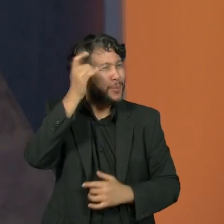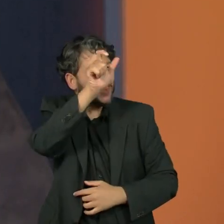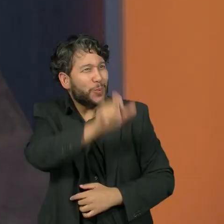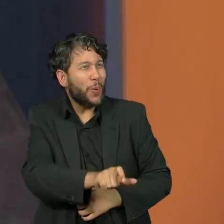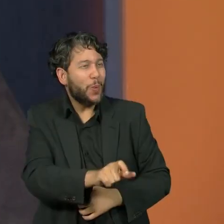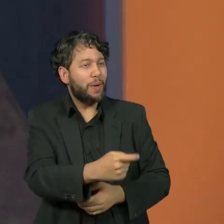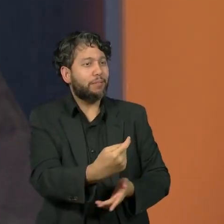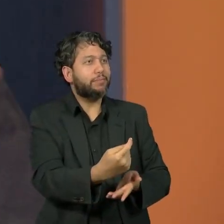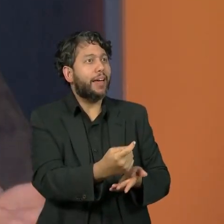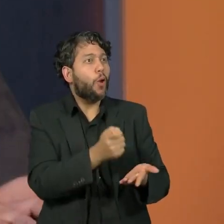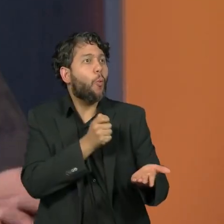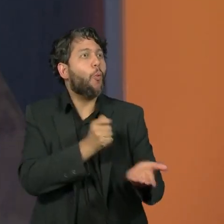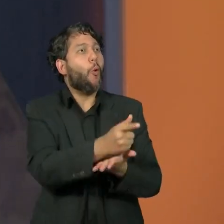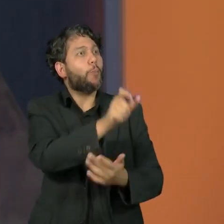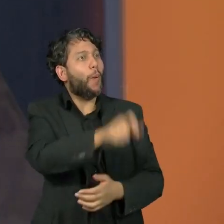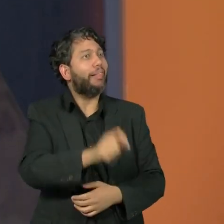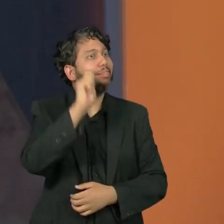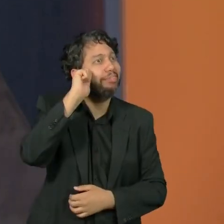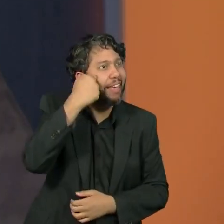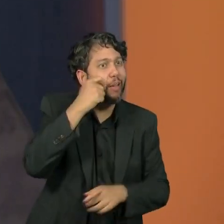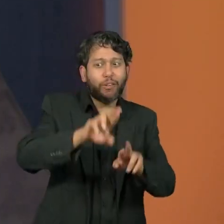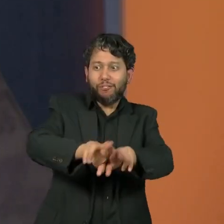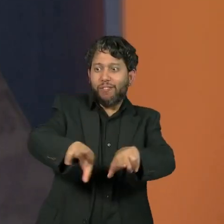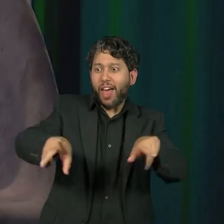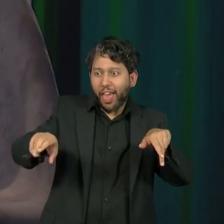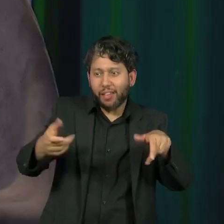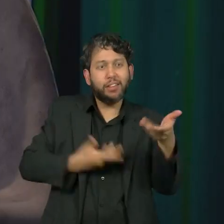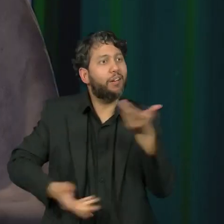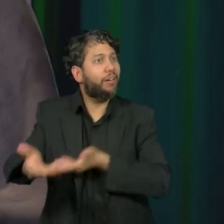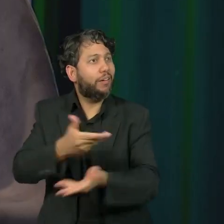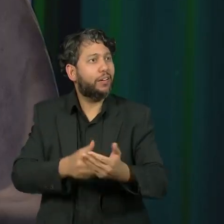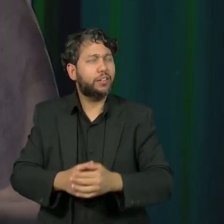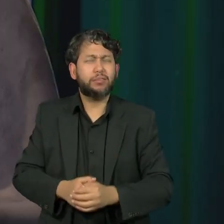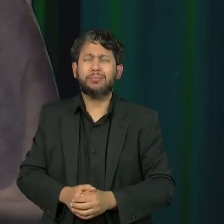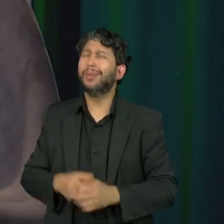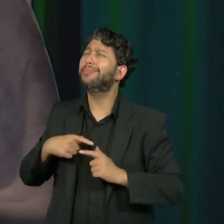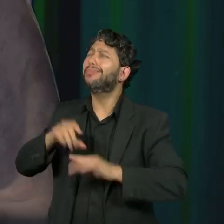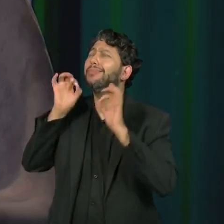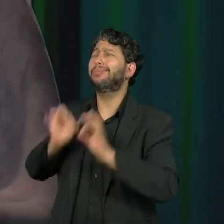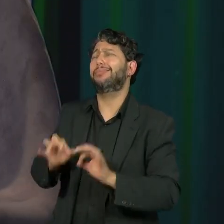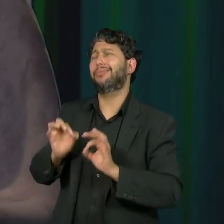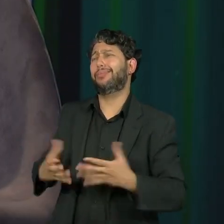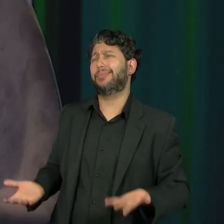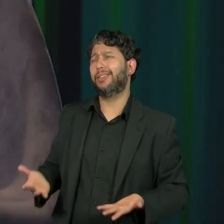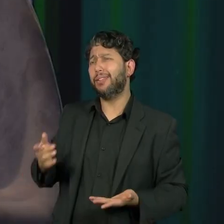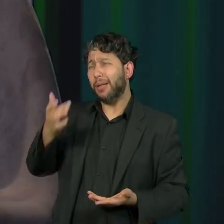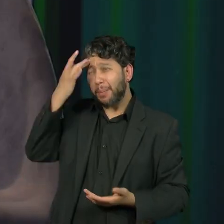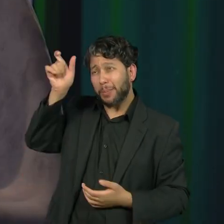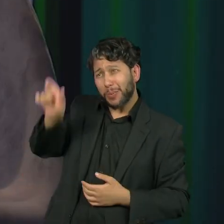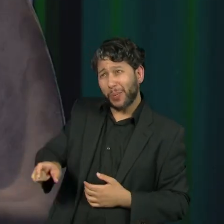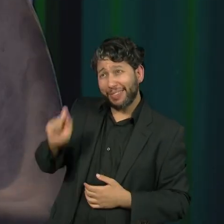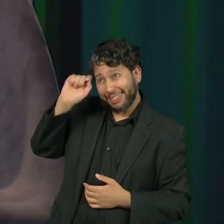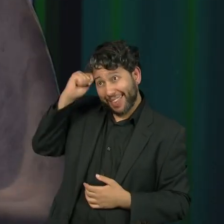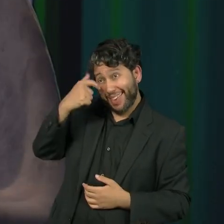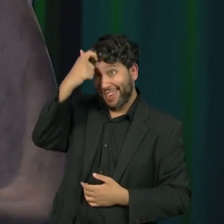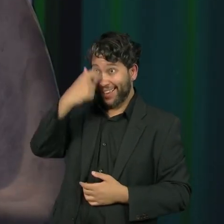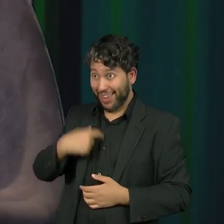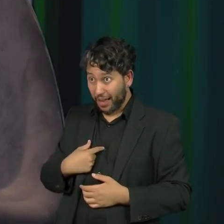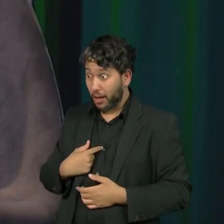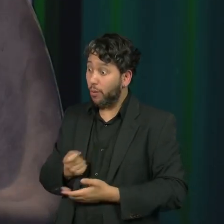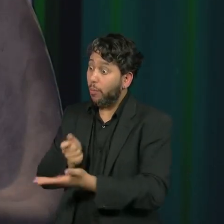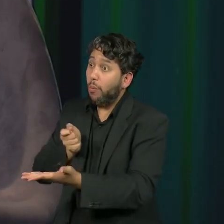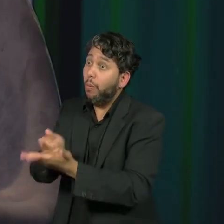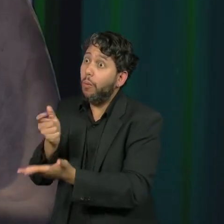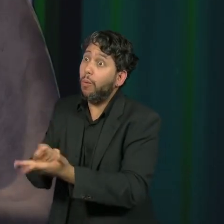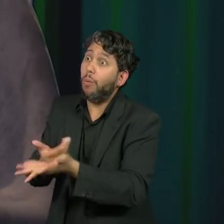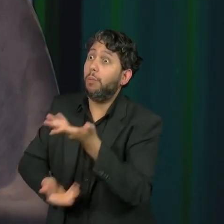para negros, produtos para negros, coisas que tais? Eu tenho certeza que sim, pensando dos dois lados, né? Para o